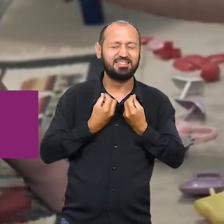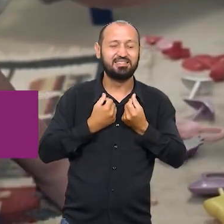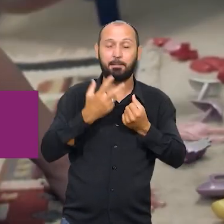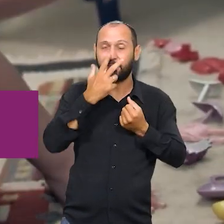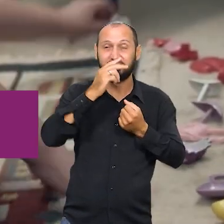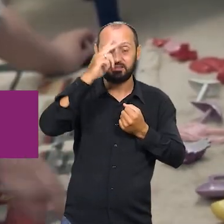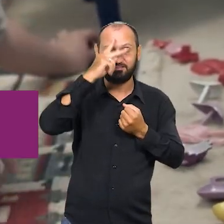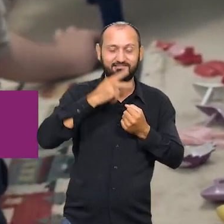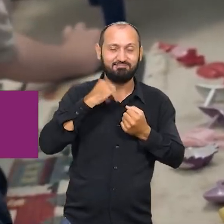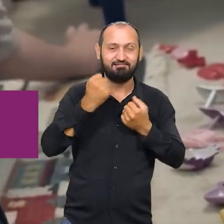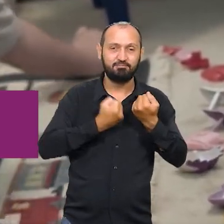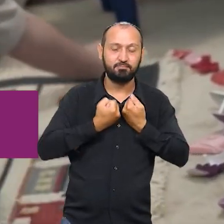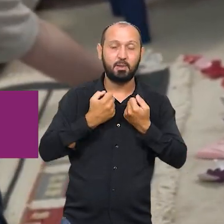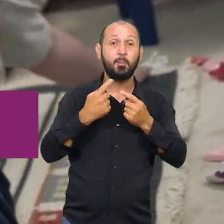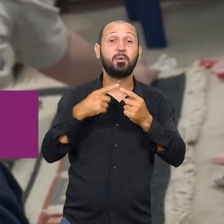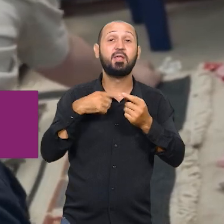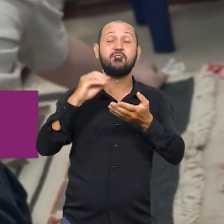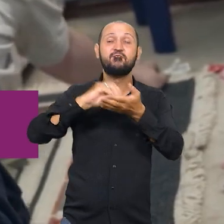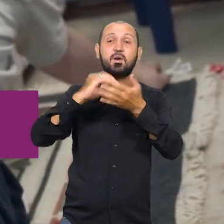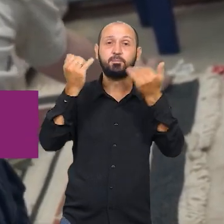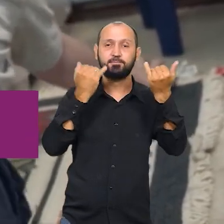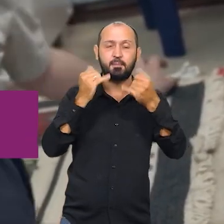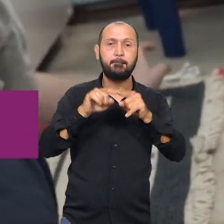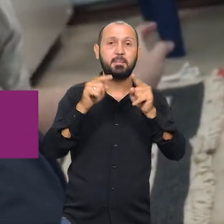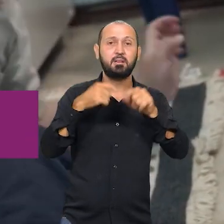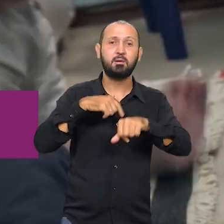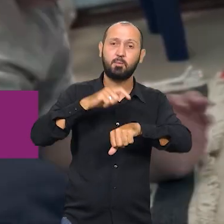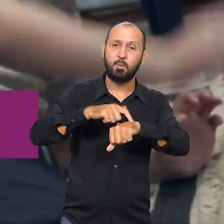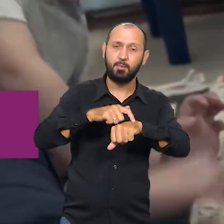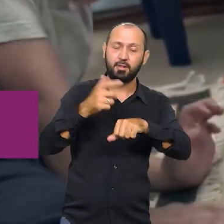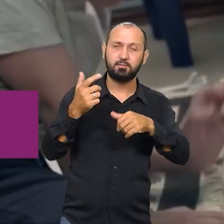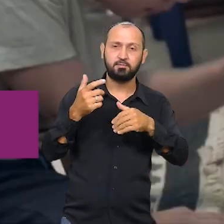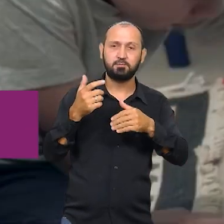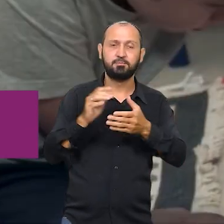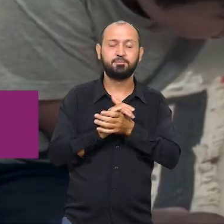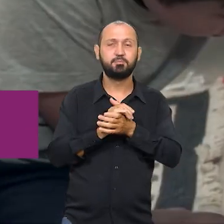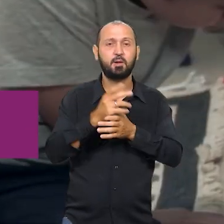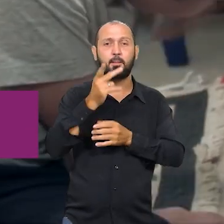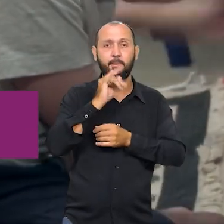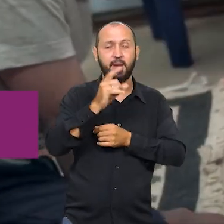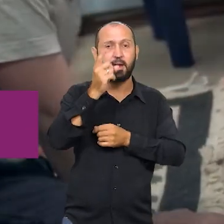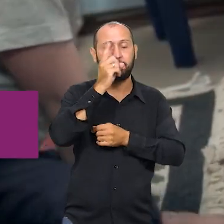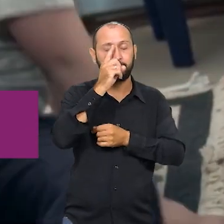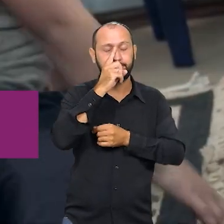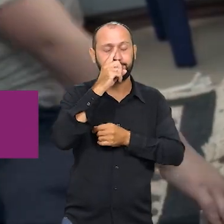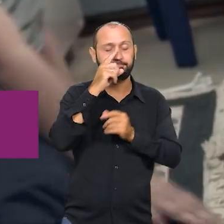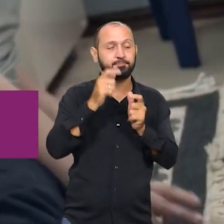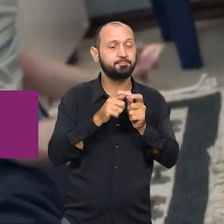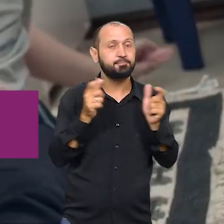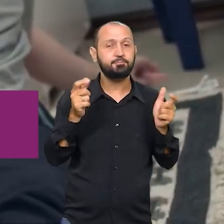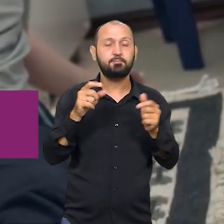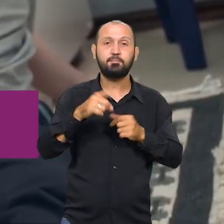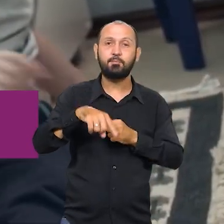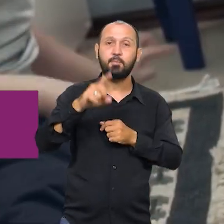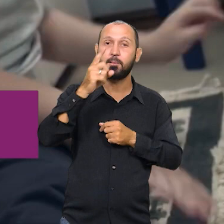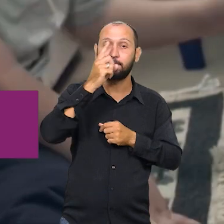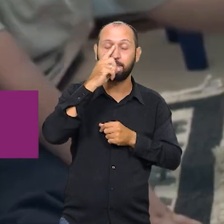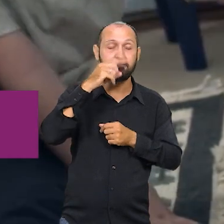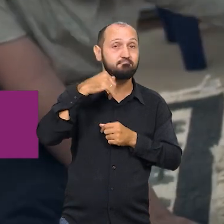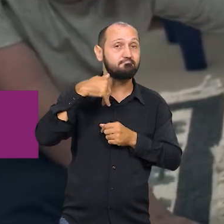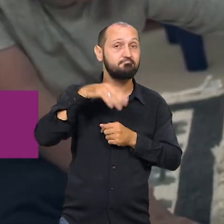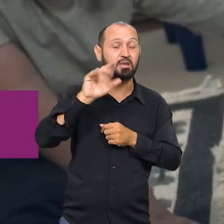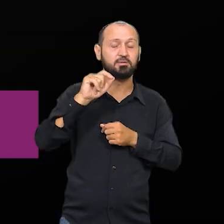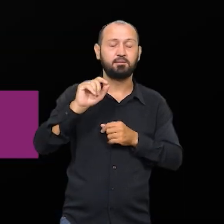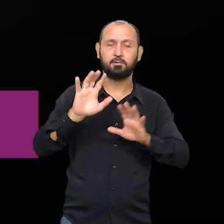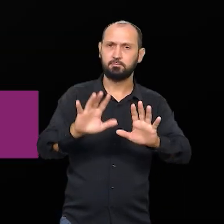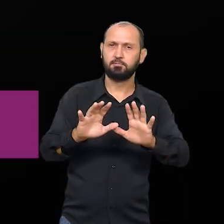a ter todo esse comportamento. Mas chega uma hora que todo pai, toda mãe, a maioria, né, principalmente a mãe, ela fala, poxa,